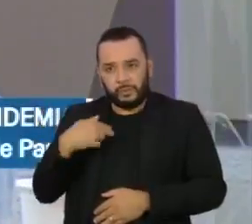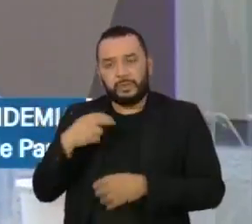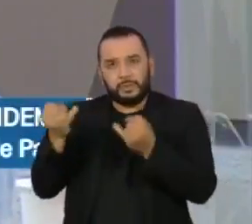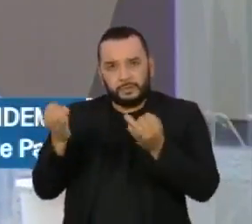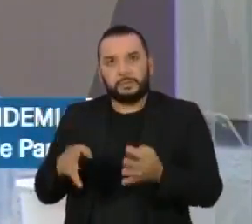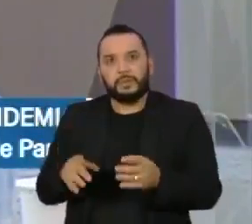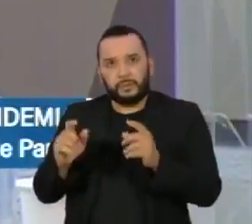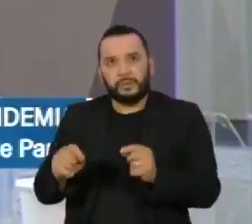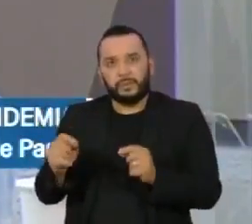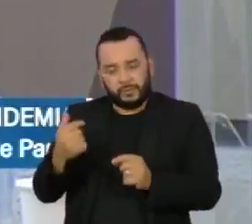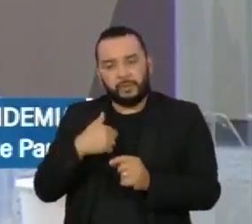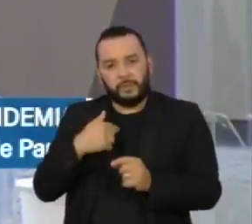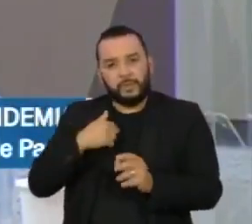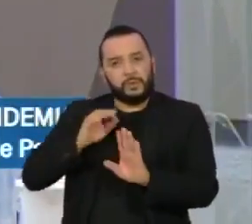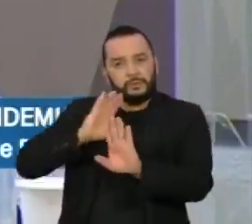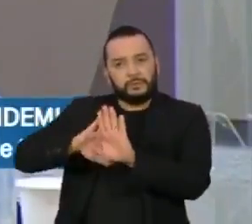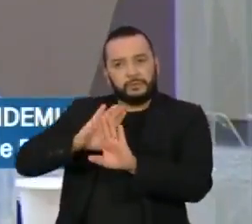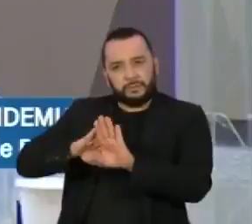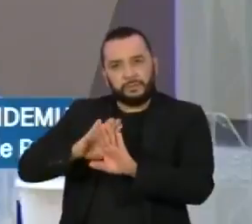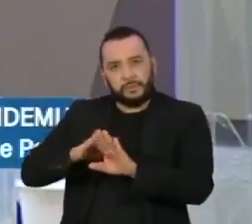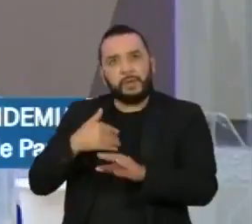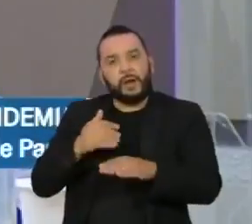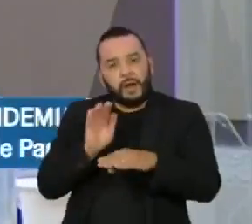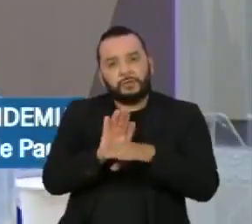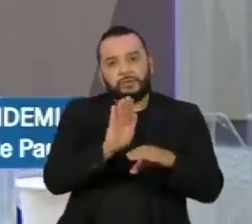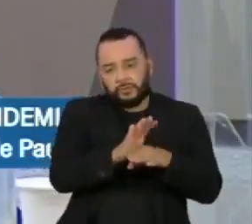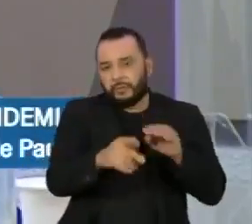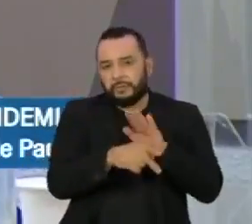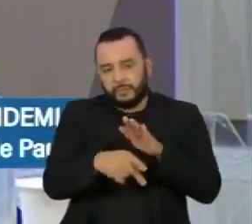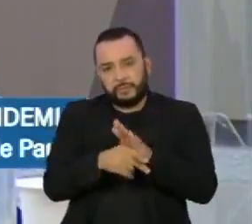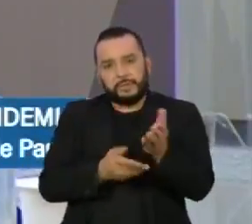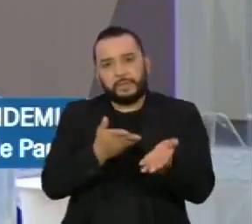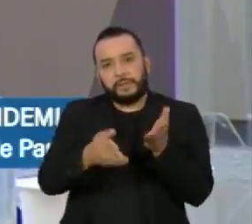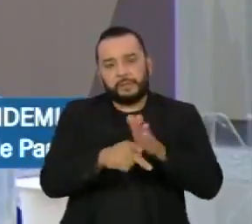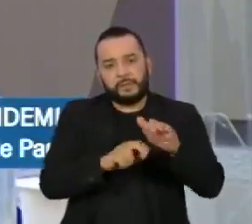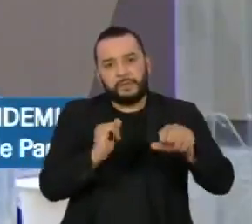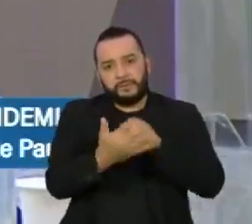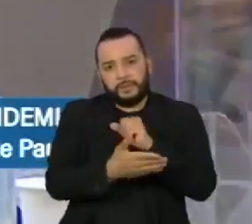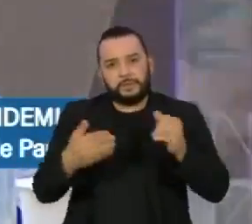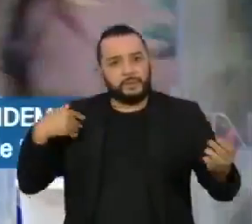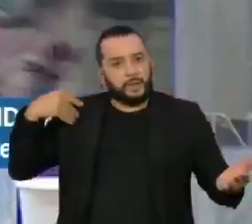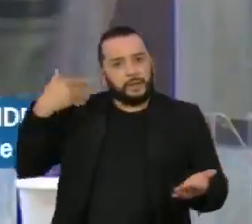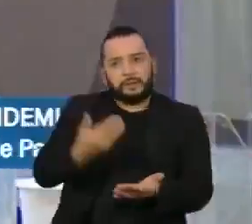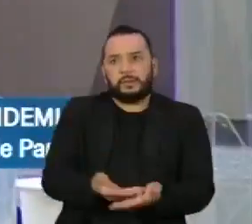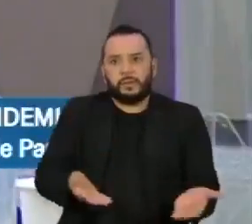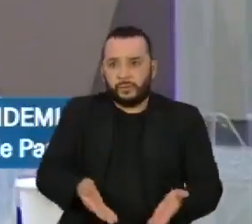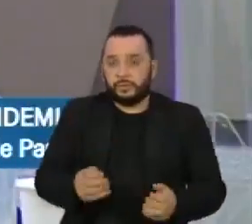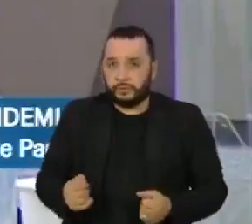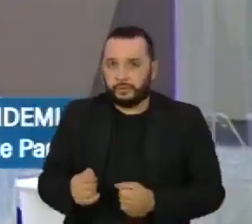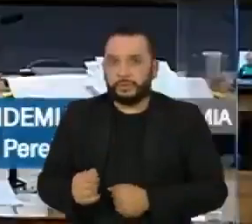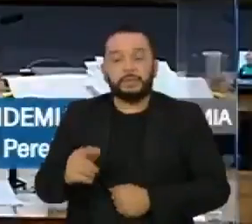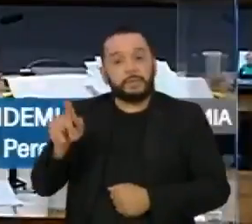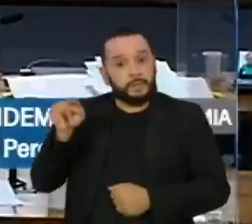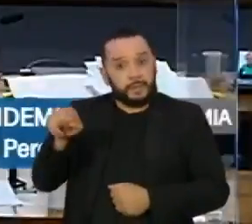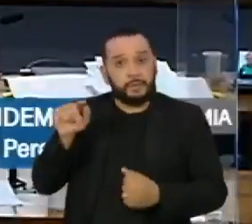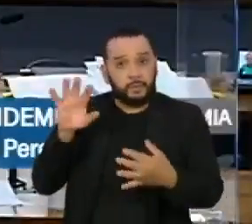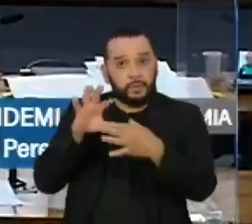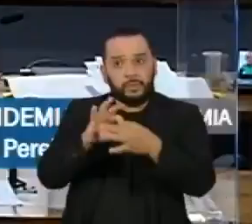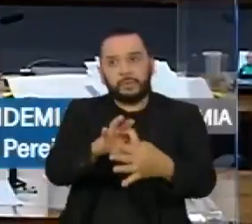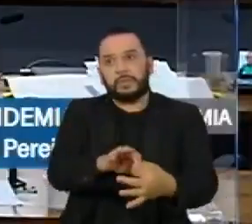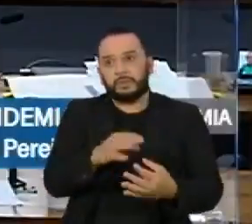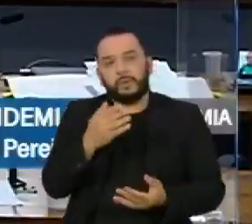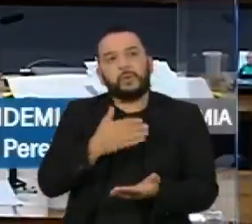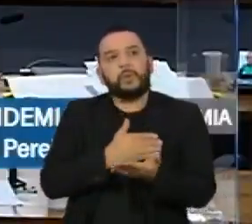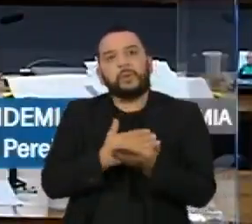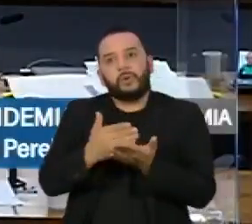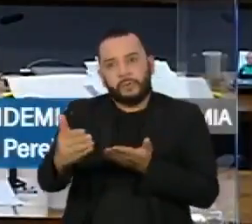atuou direta e indiretamente no combate à Covid-19 desde o início da pandemia. E foi nesse contexto que começou a tratar